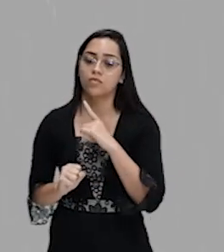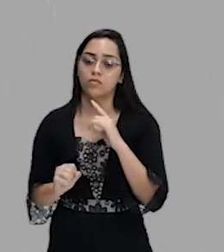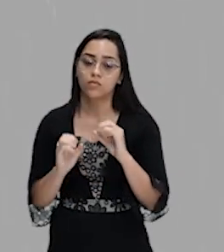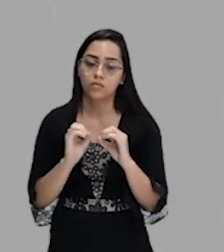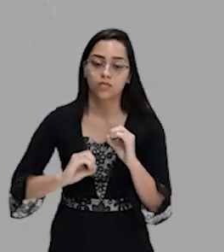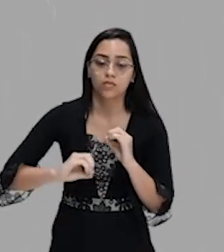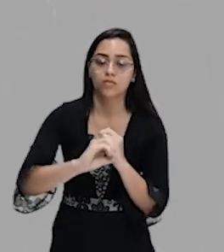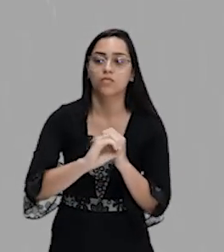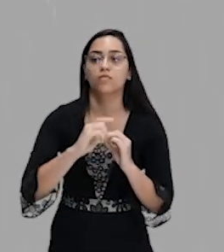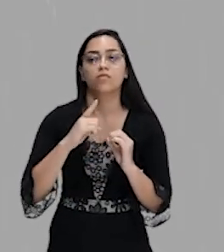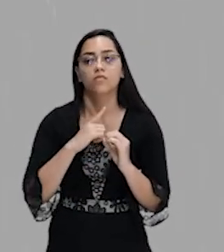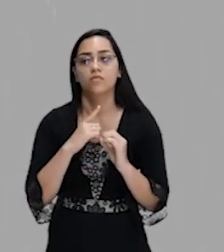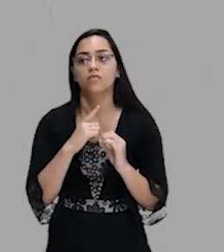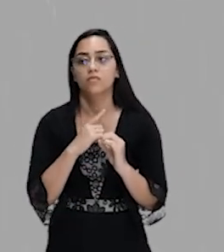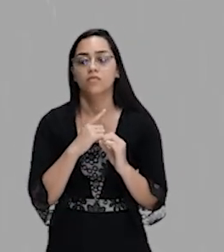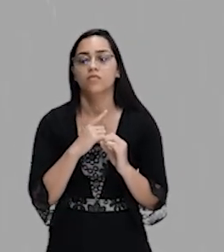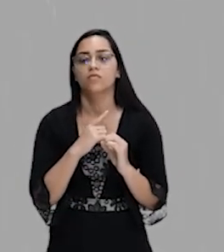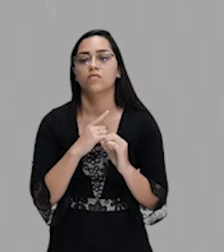eclipses, né? Então, o eclipse